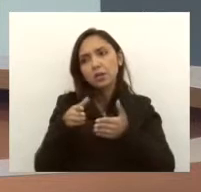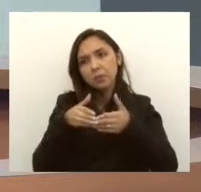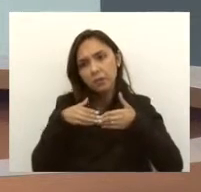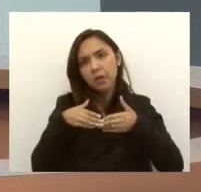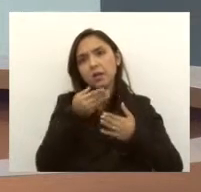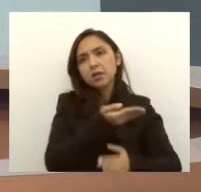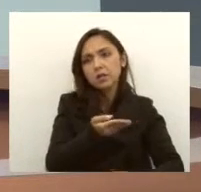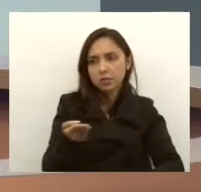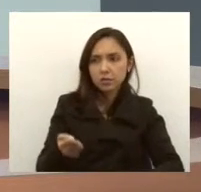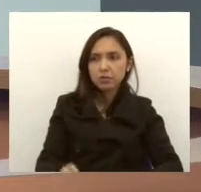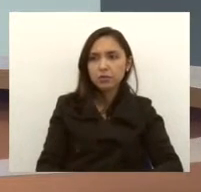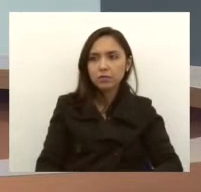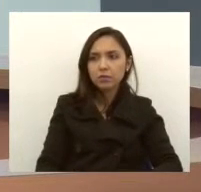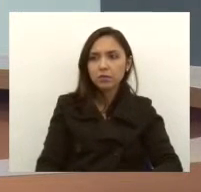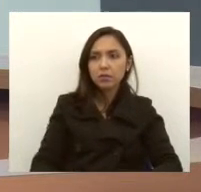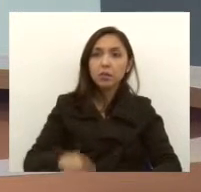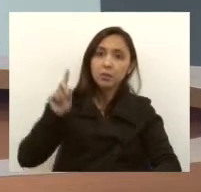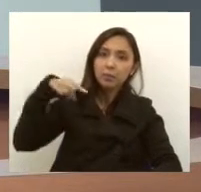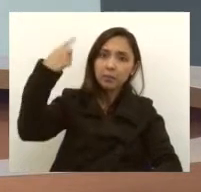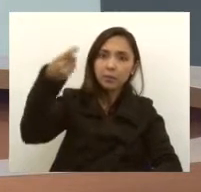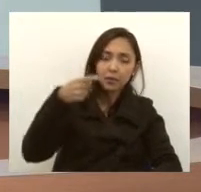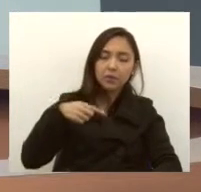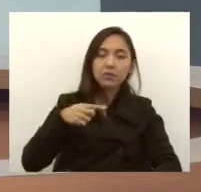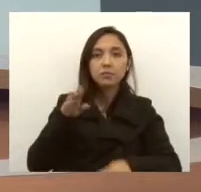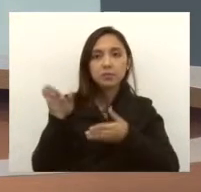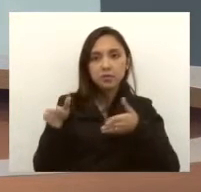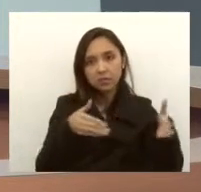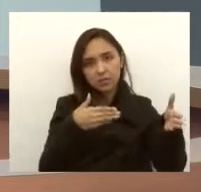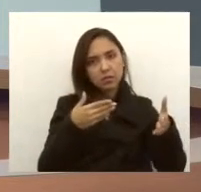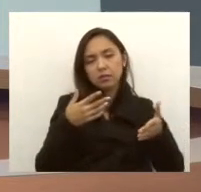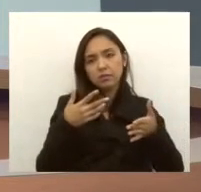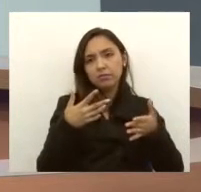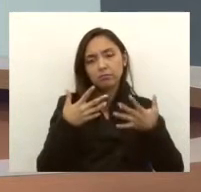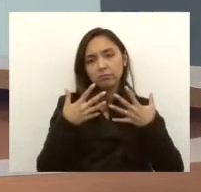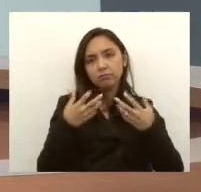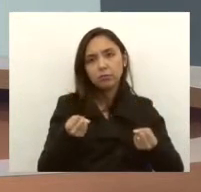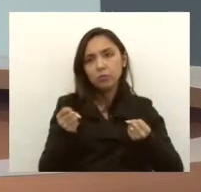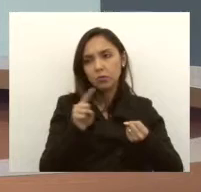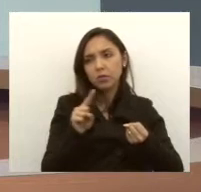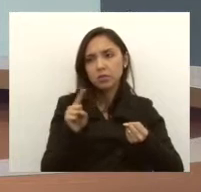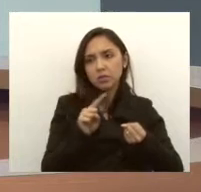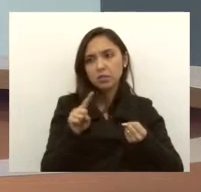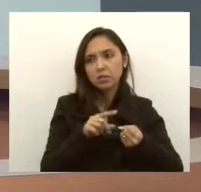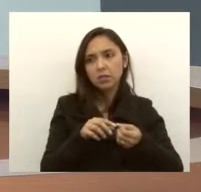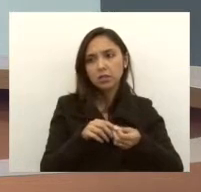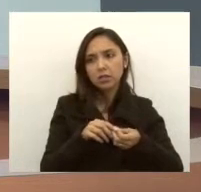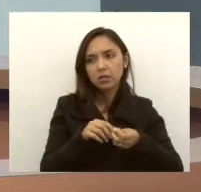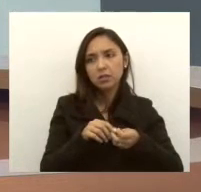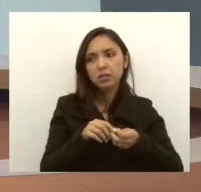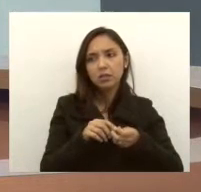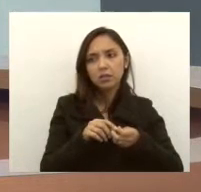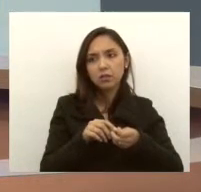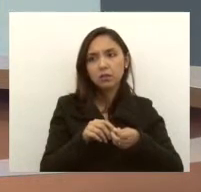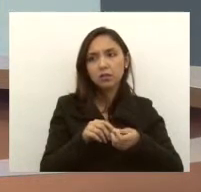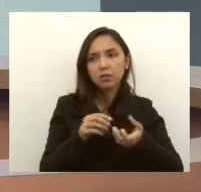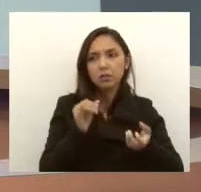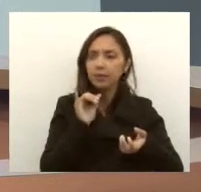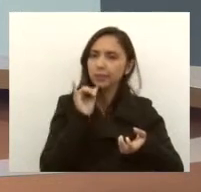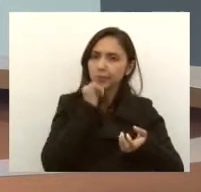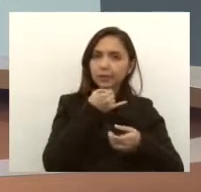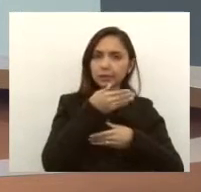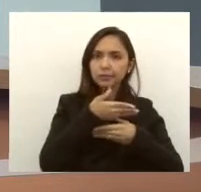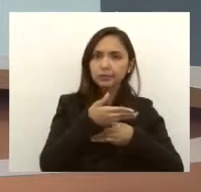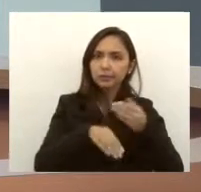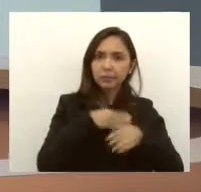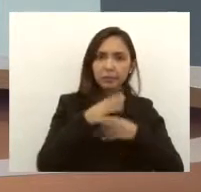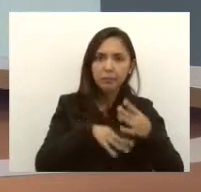a Vossa Excelência que na próxima sessão não permitisse que isso acontecesse, sob pena, presidente, da nossa sessão virar uma balbúrdia,